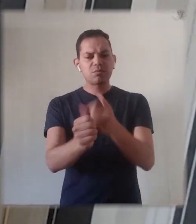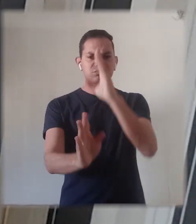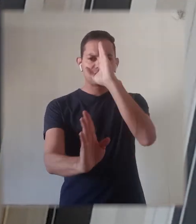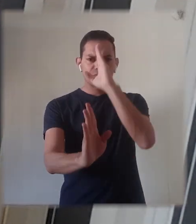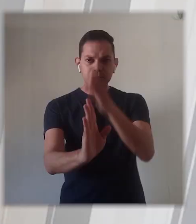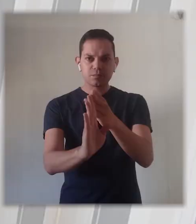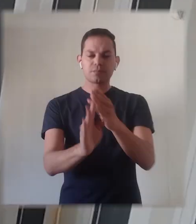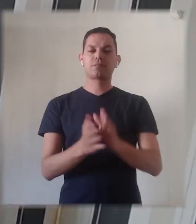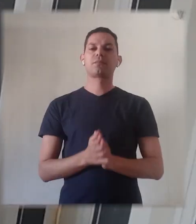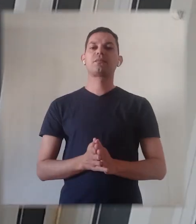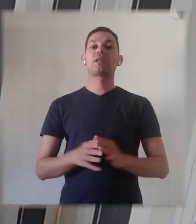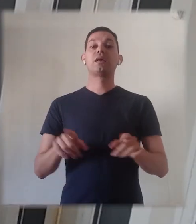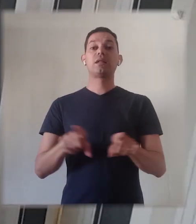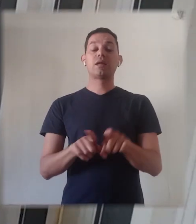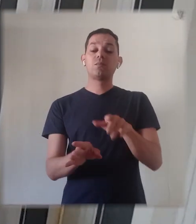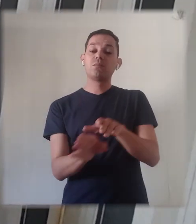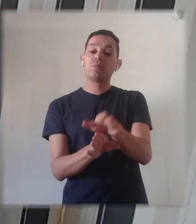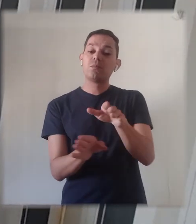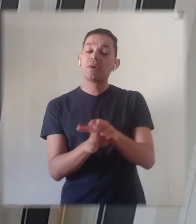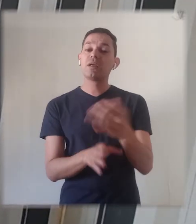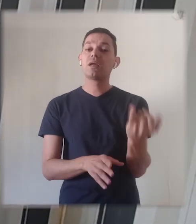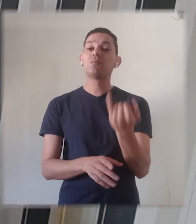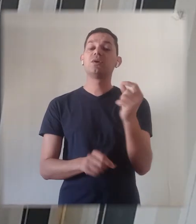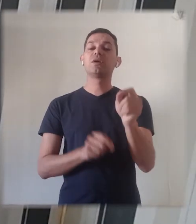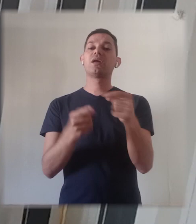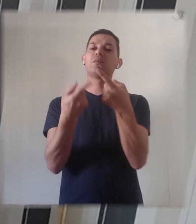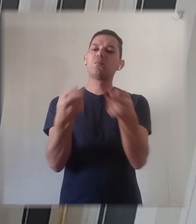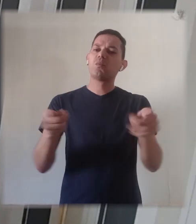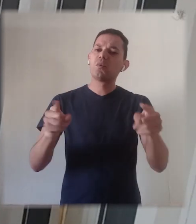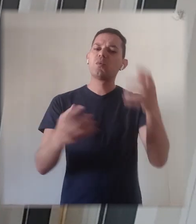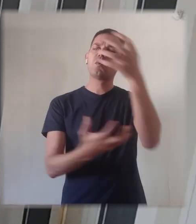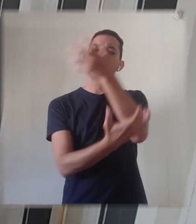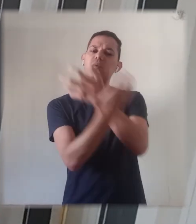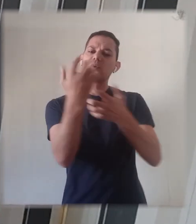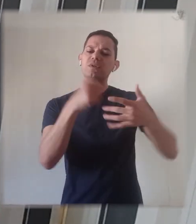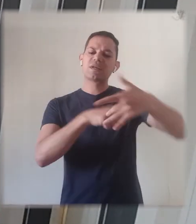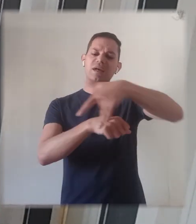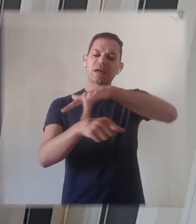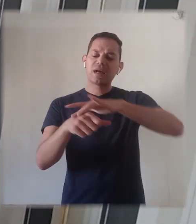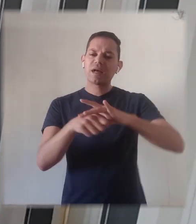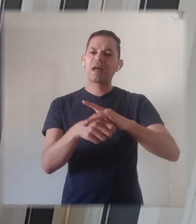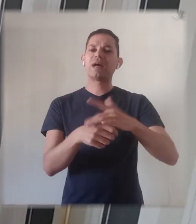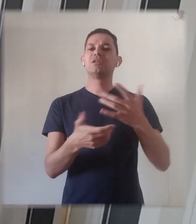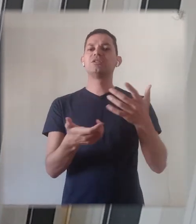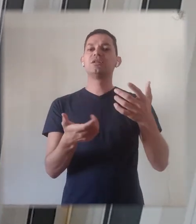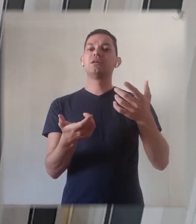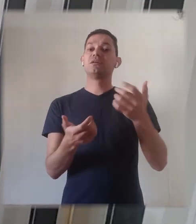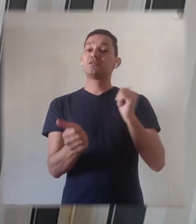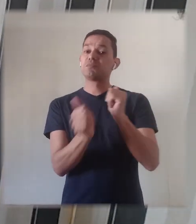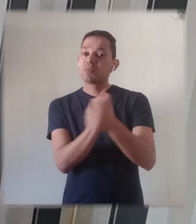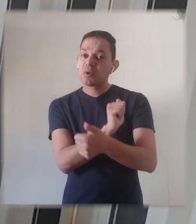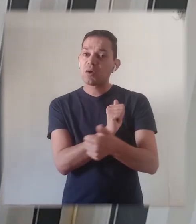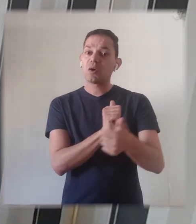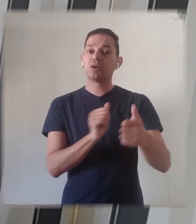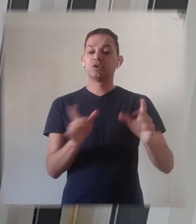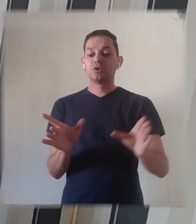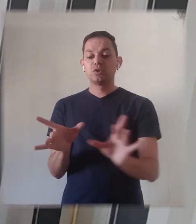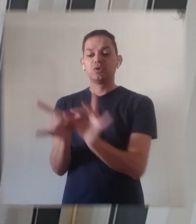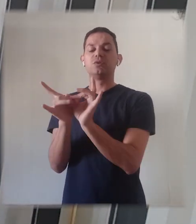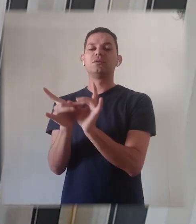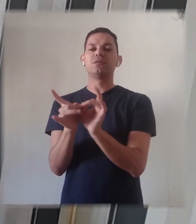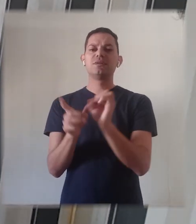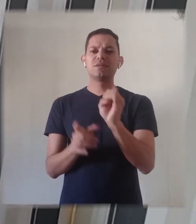para isso, sim. A gente também orienta a estimulação de atividades que envolvam música, arte, dança, esporte, né? Vinculadas a